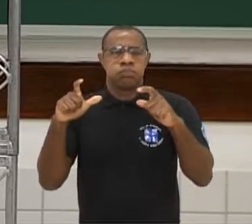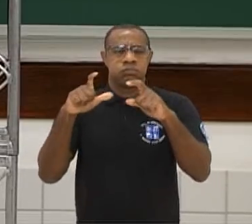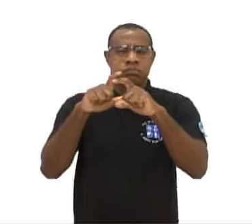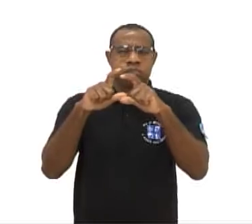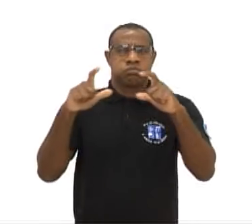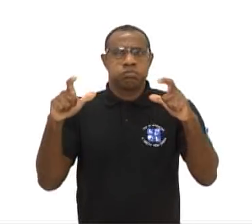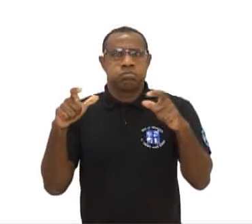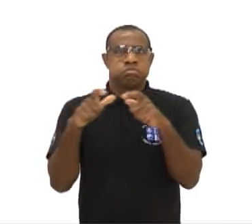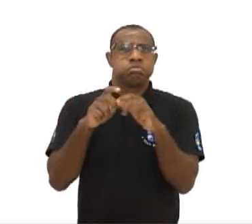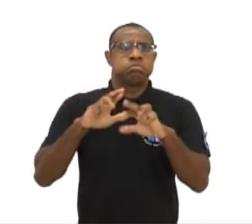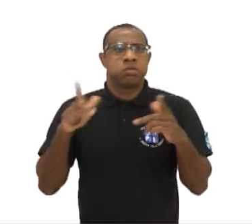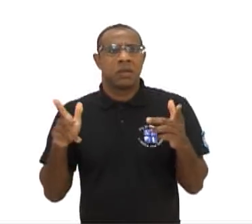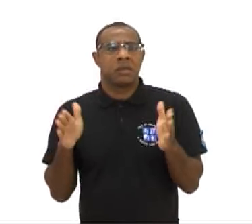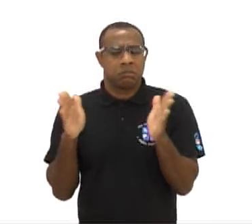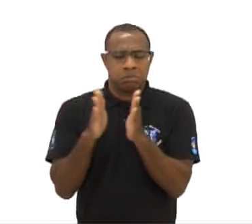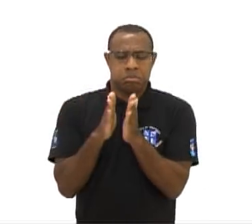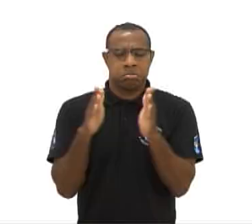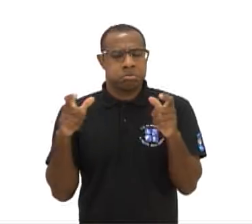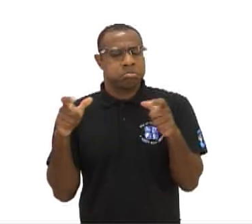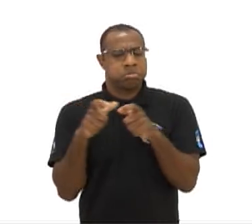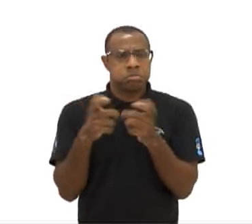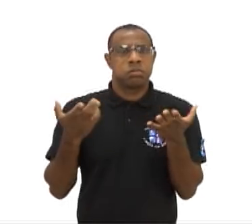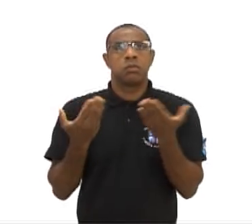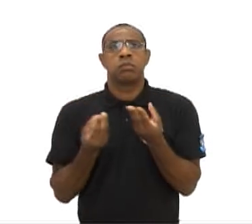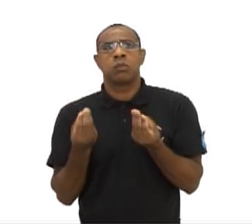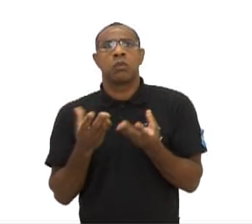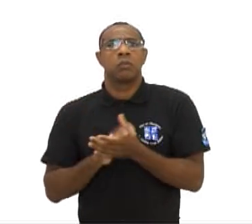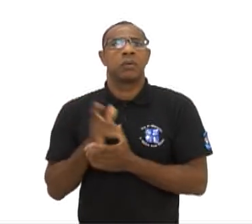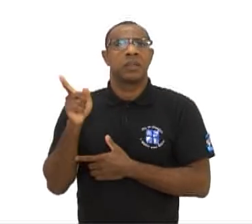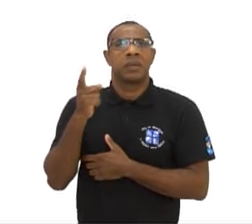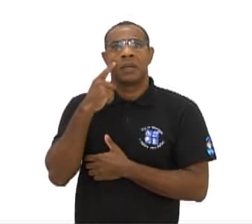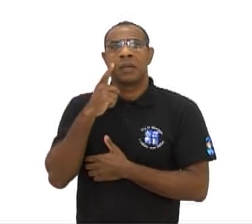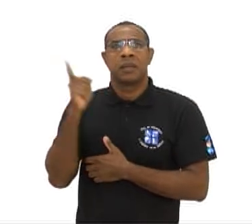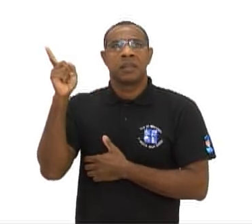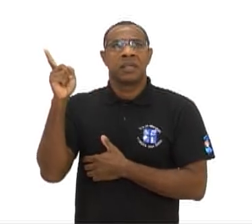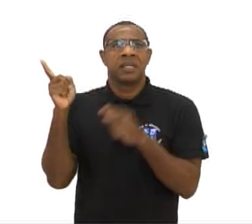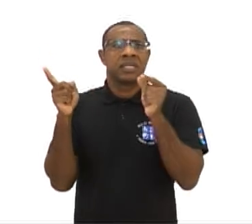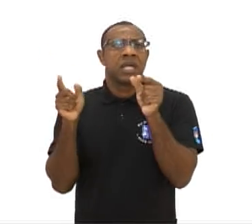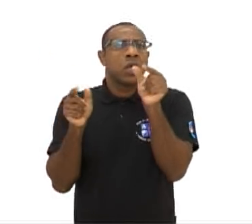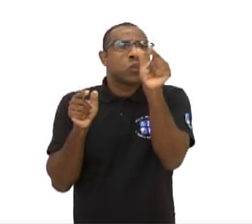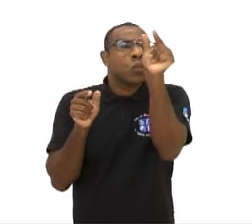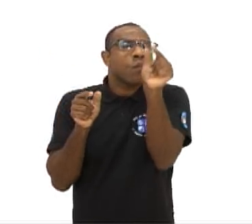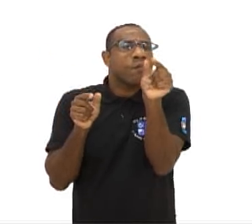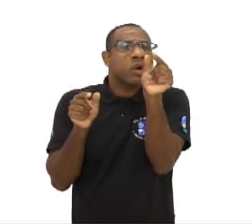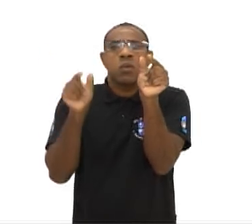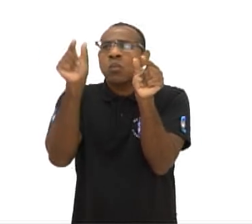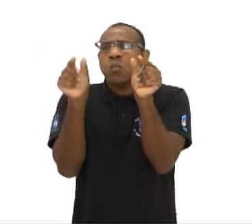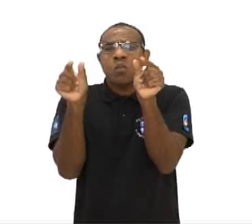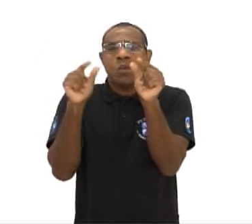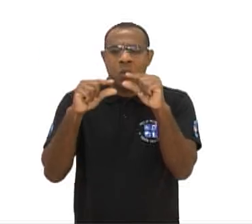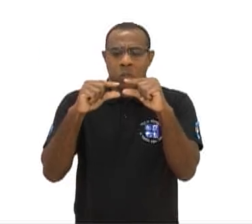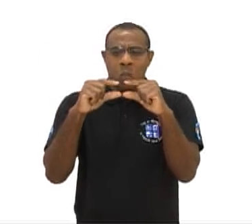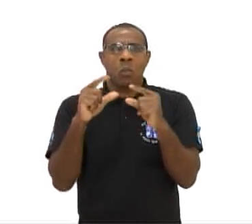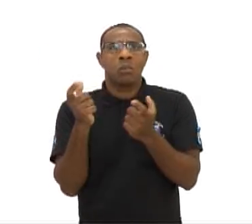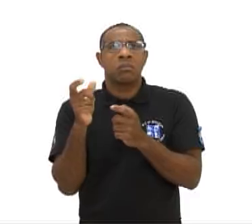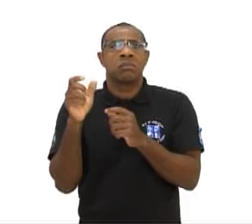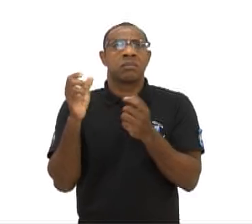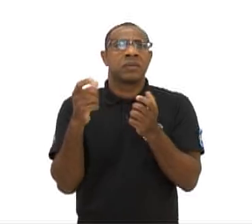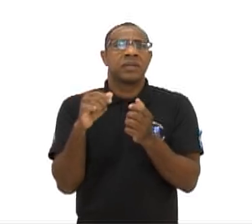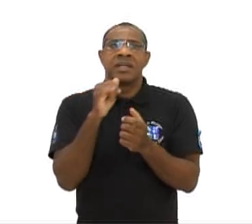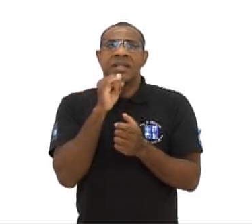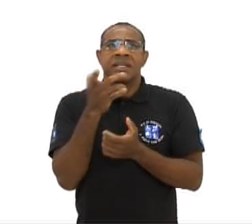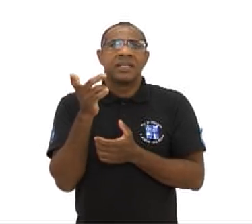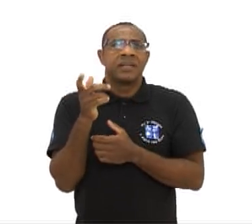Olha só, esse daqui, o mais fininho aqui, o menorzinho, né, que tem